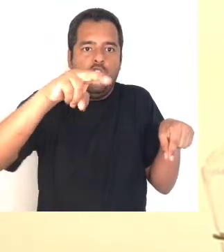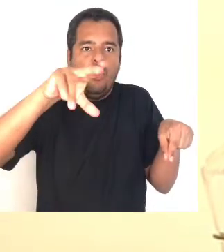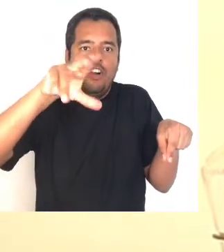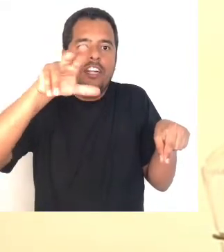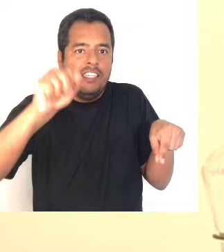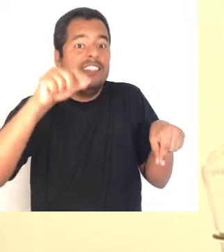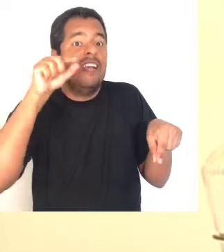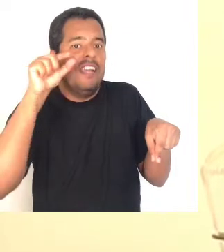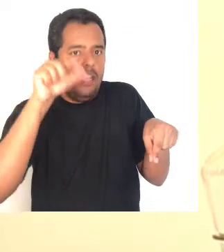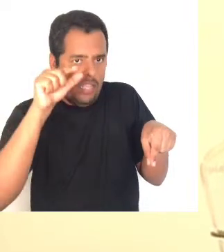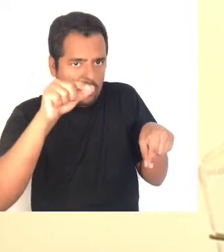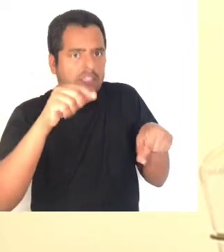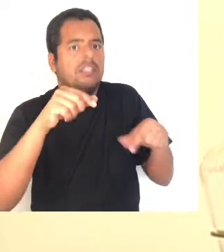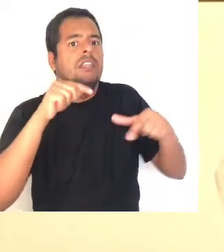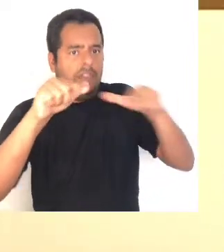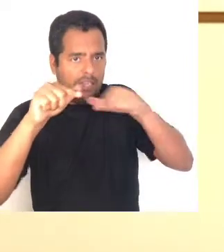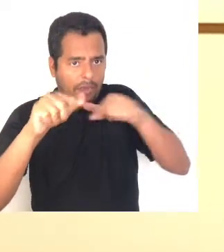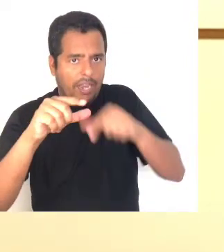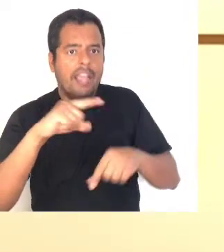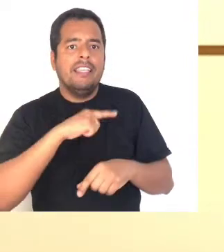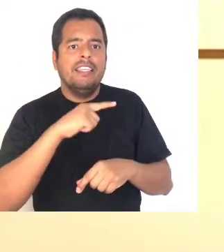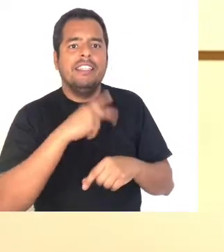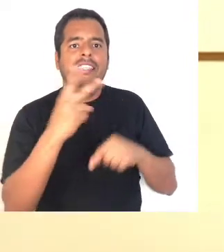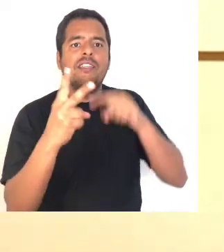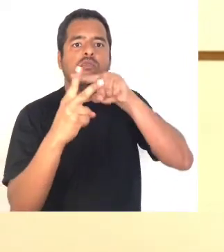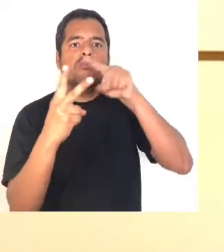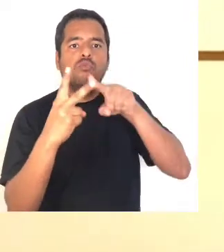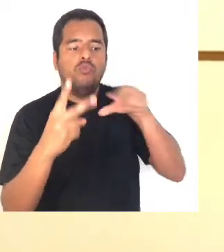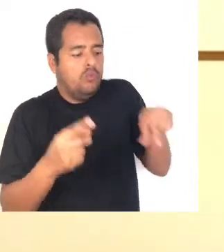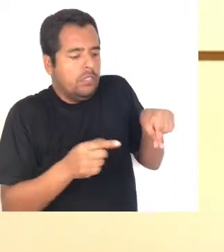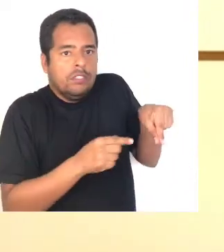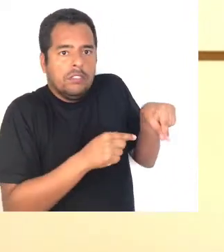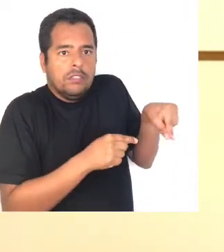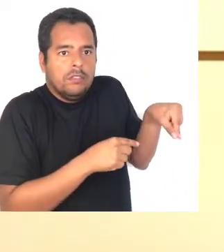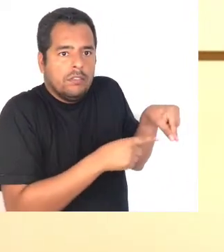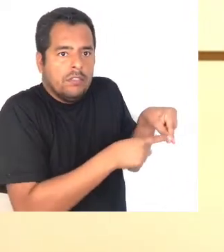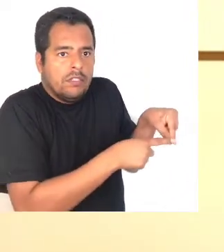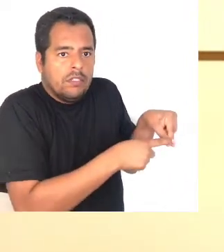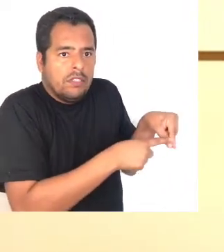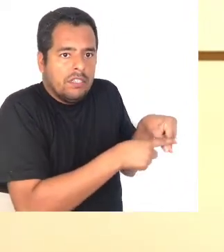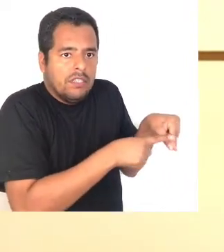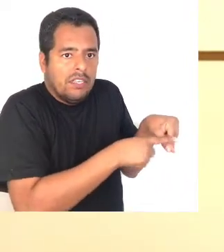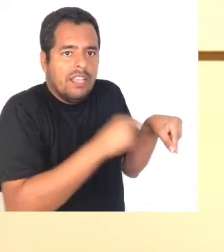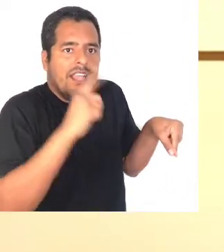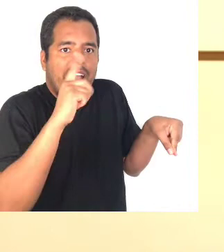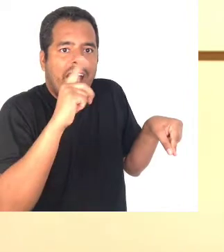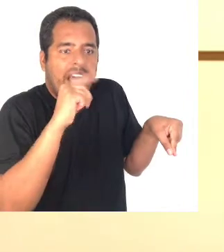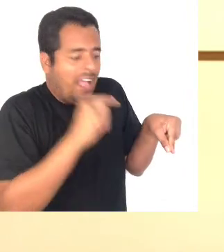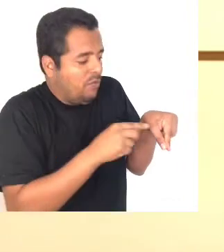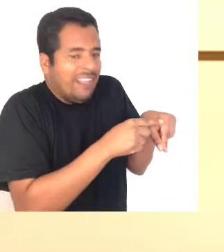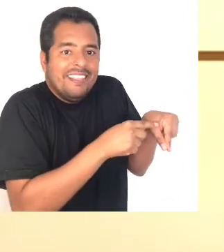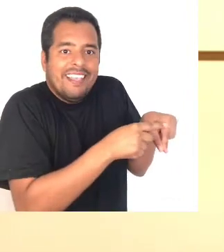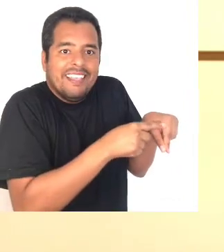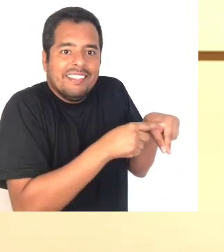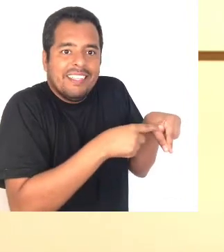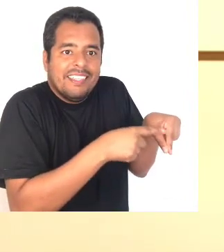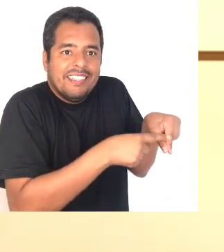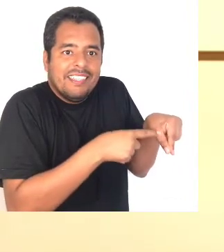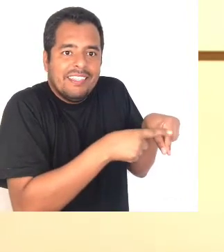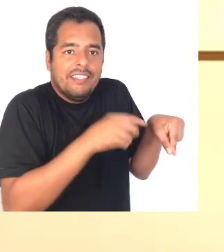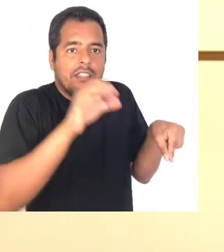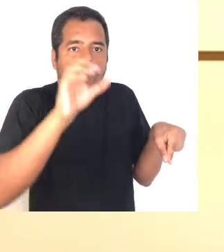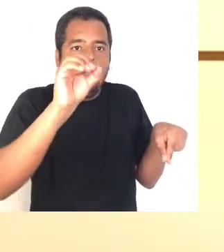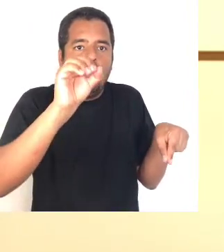que vai ficar no superior, certo? Então, eu tenho aqui 2 fases. A fase aquosa, que está embaixo, e a fase orgânica que está em